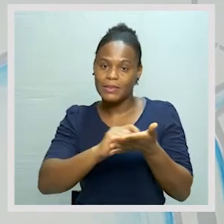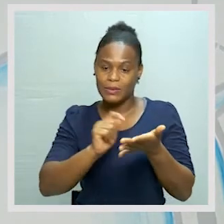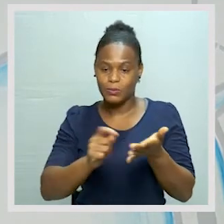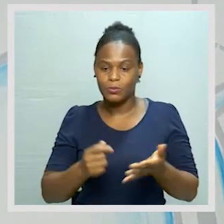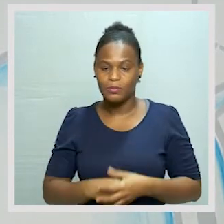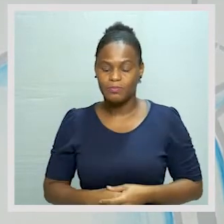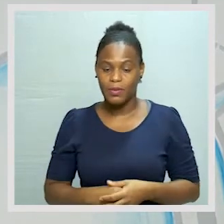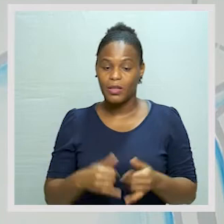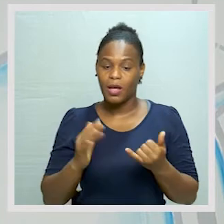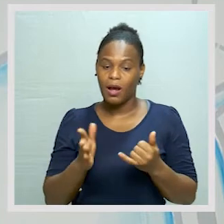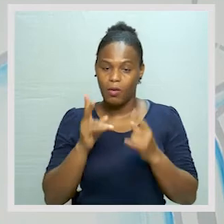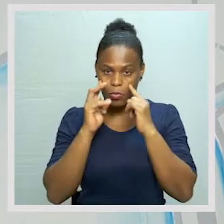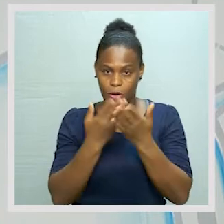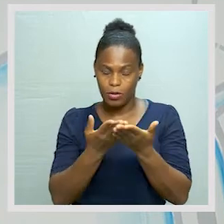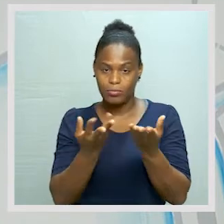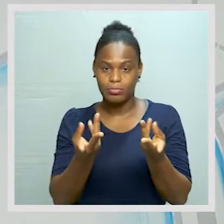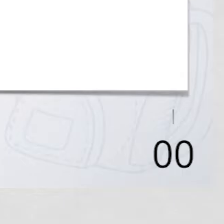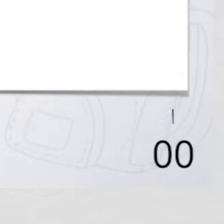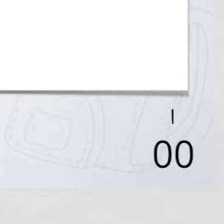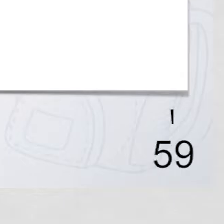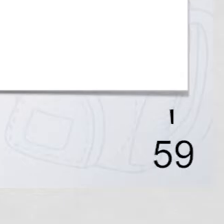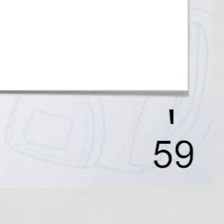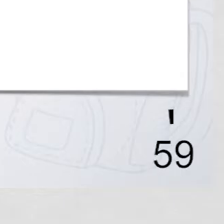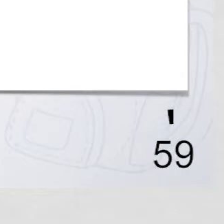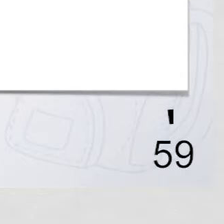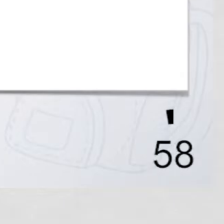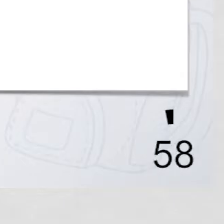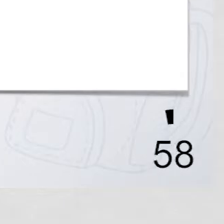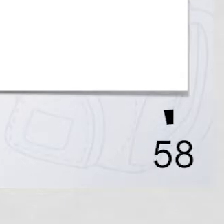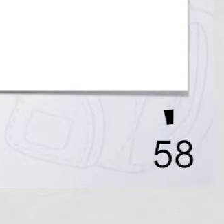o exercício e apresentar o resultado.